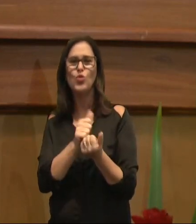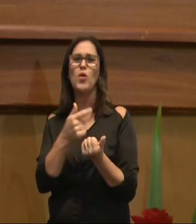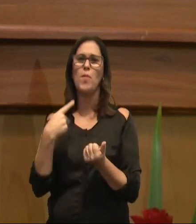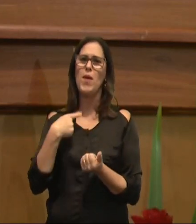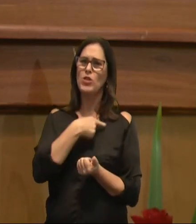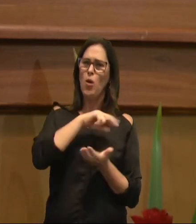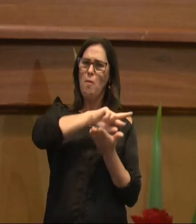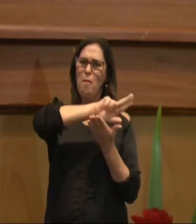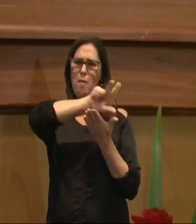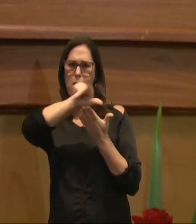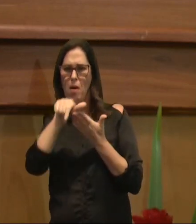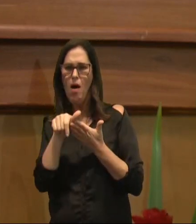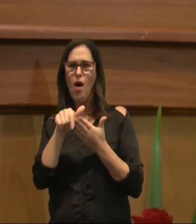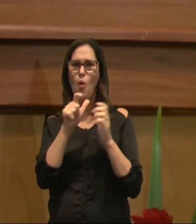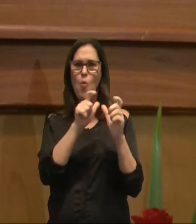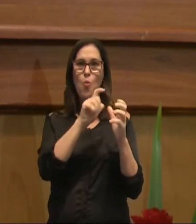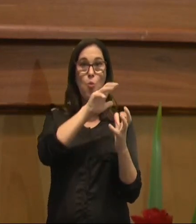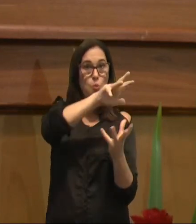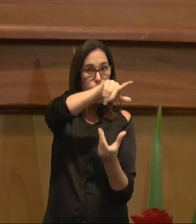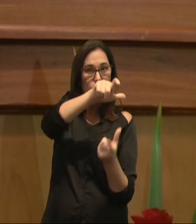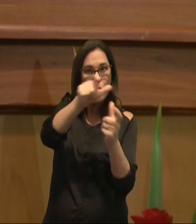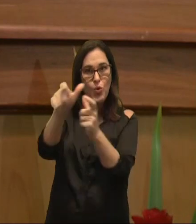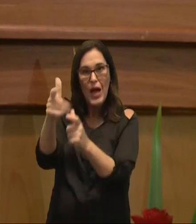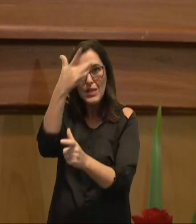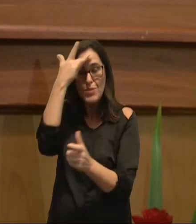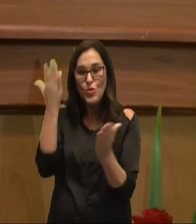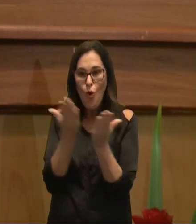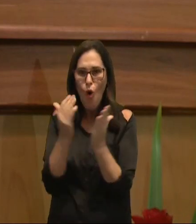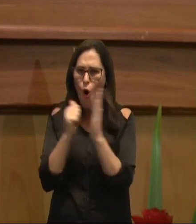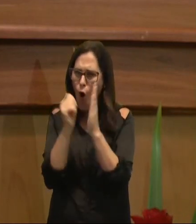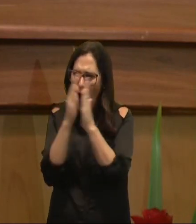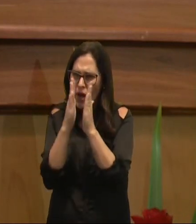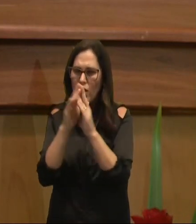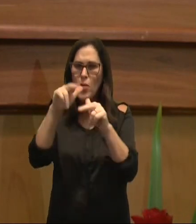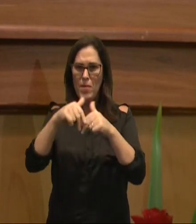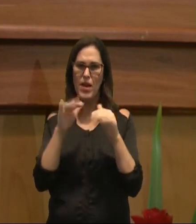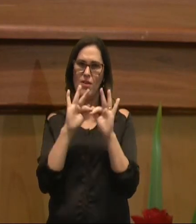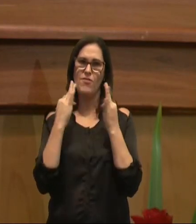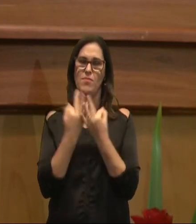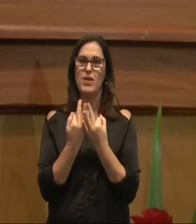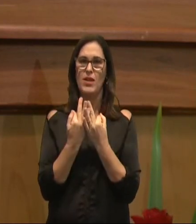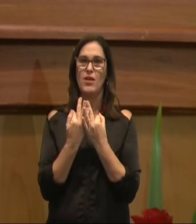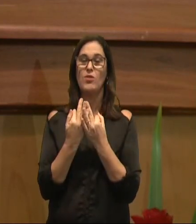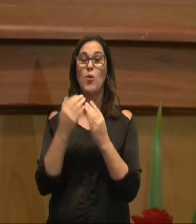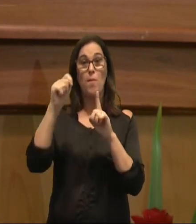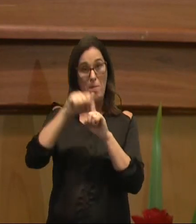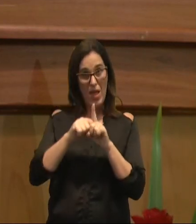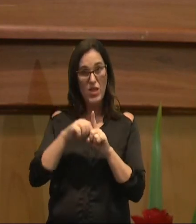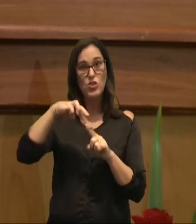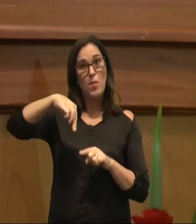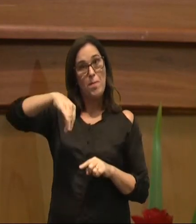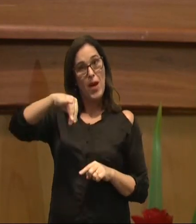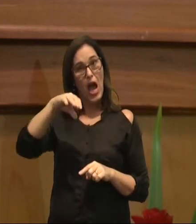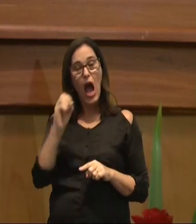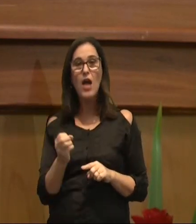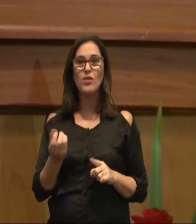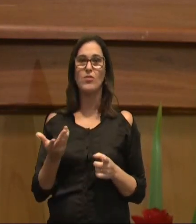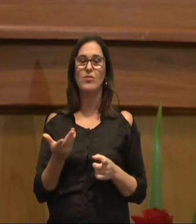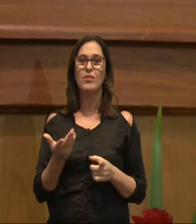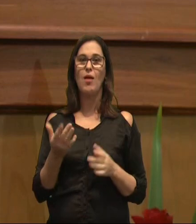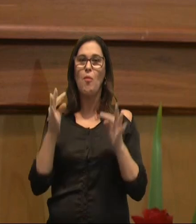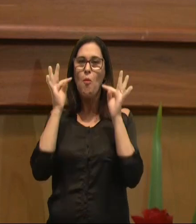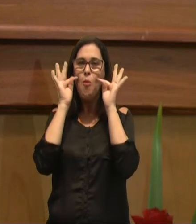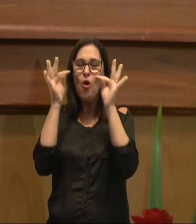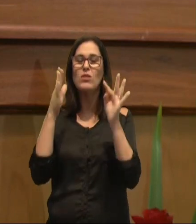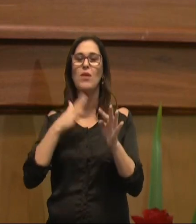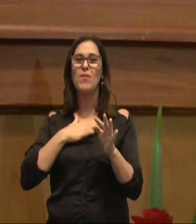Em vários lugares do mundo, os crentes estão orando pelas famílias no mês de maio. Eu mesmo posso dar testemunho